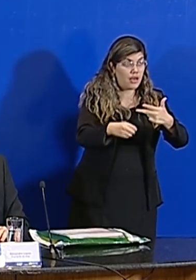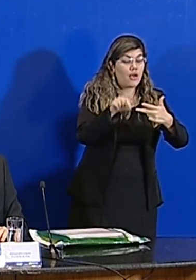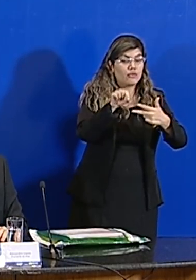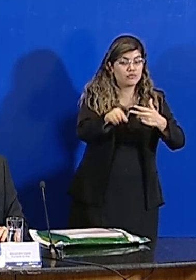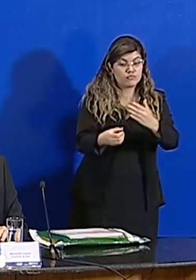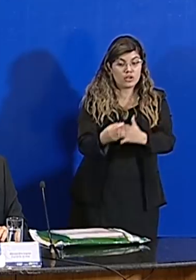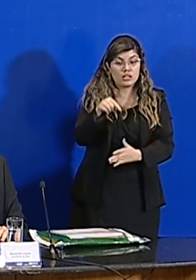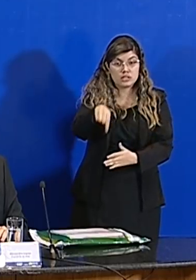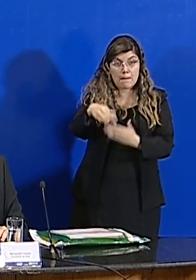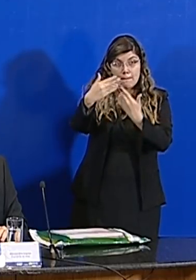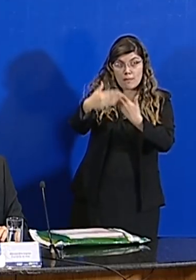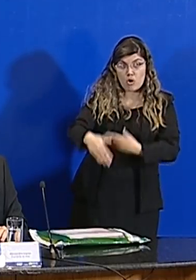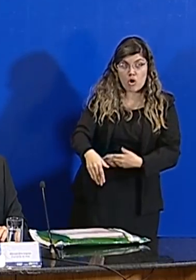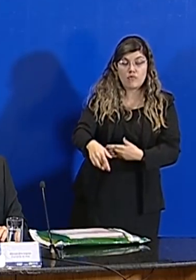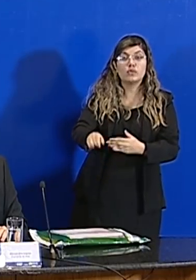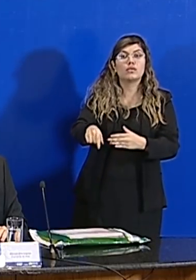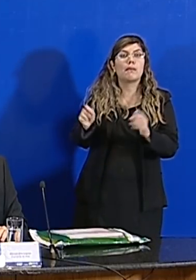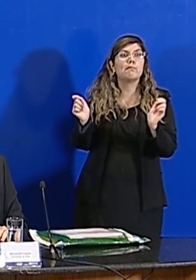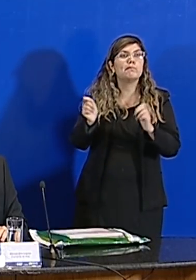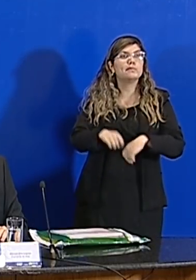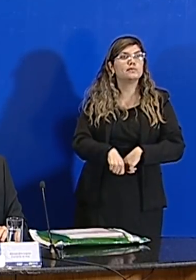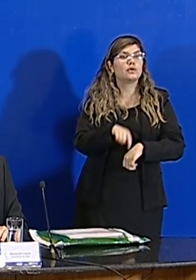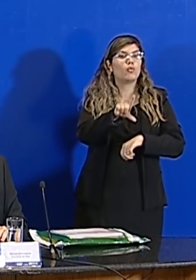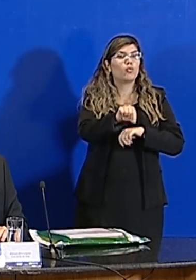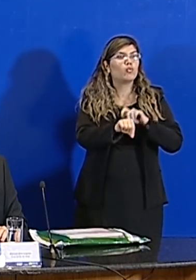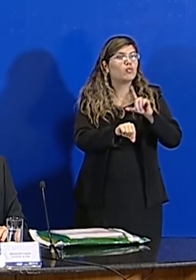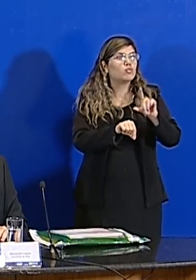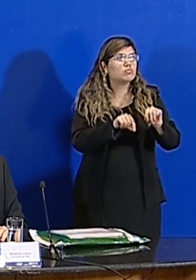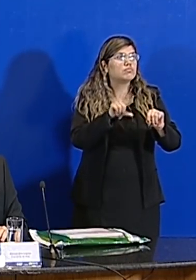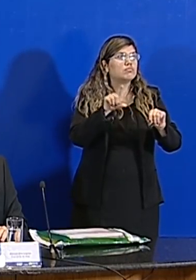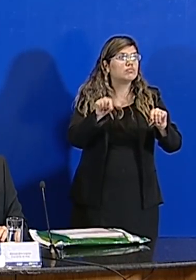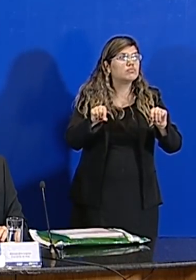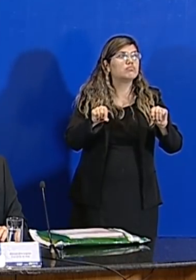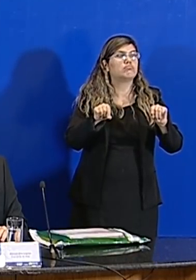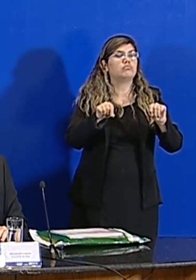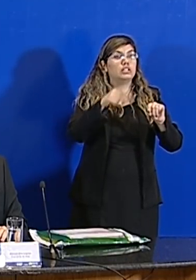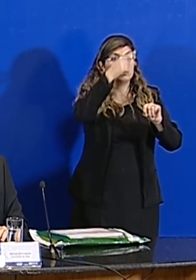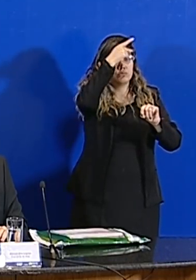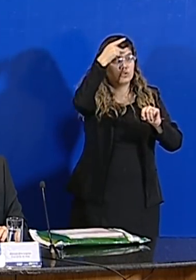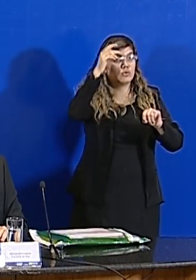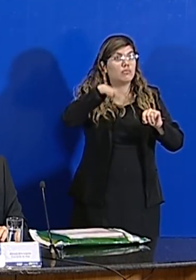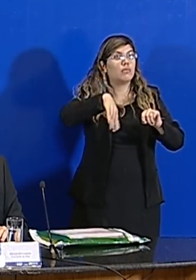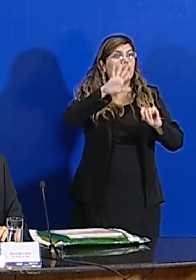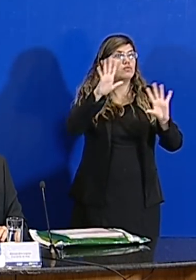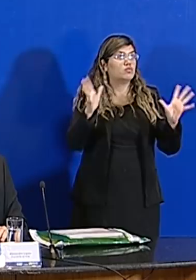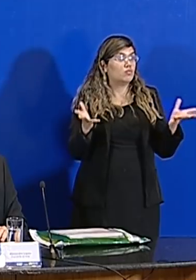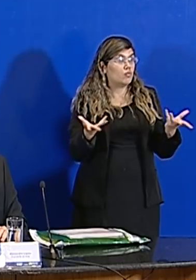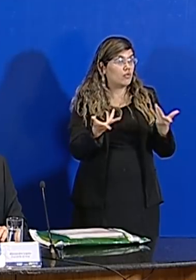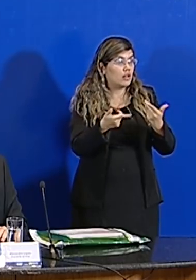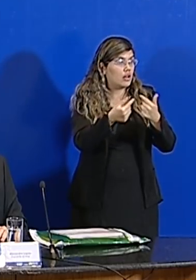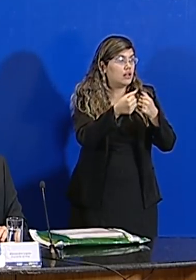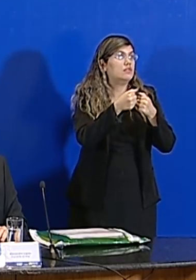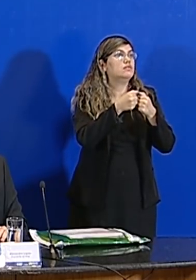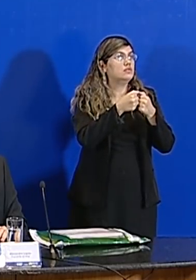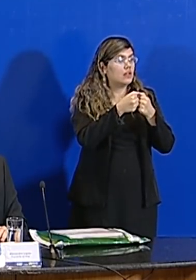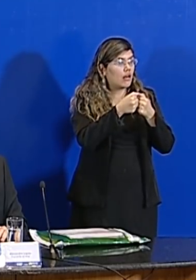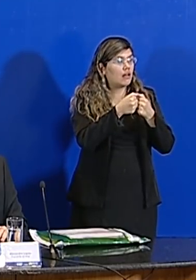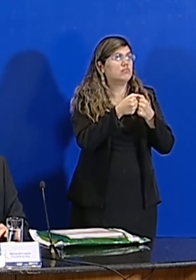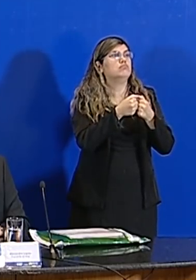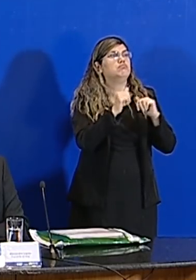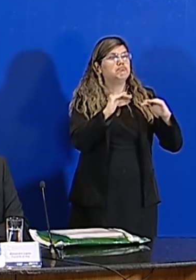prova aonde fosse possível selecionar as pessoas mais qualificadas